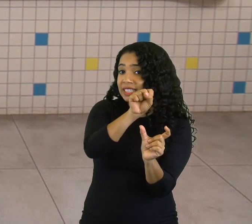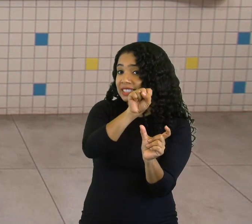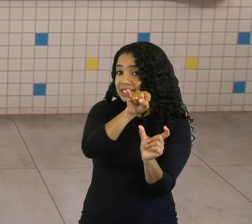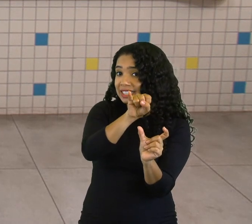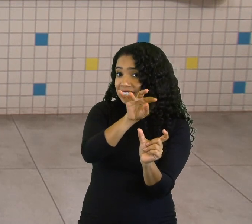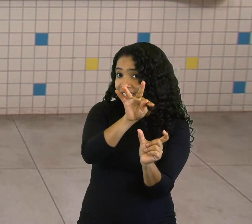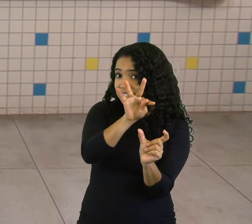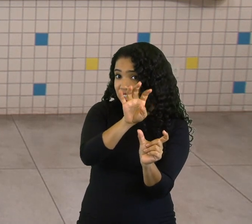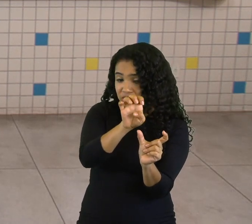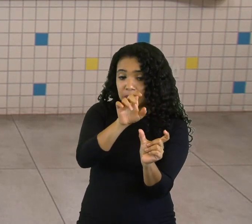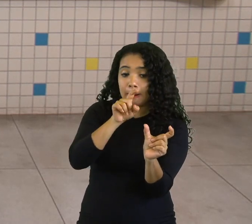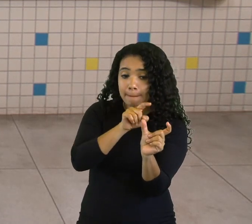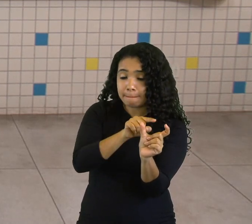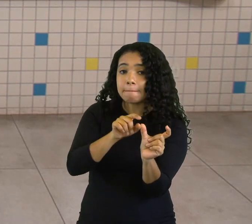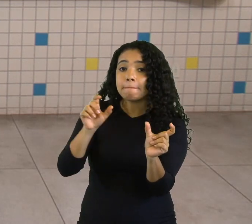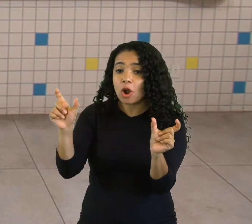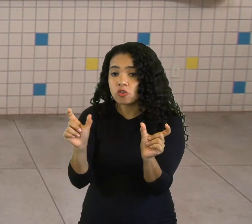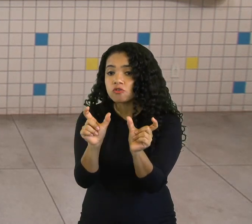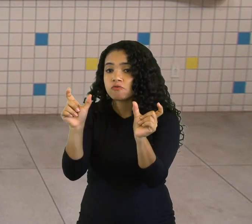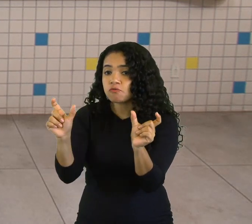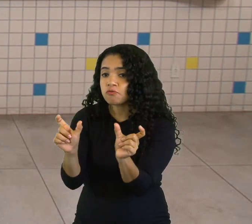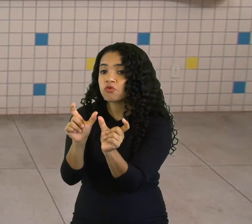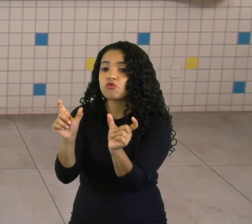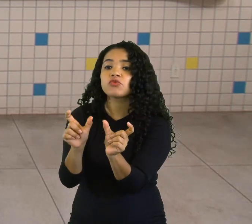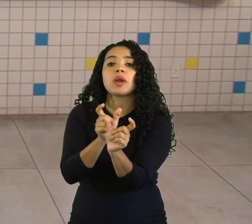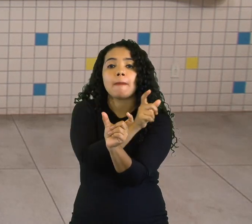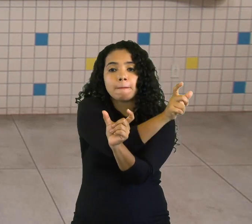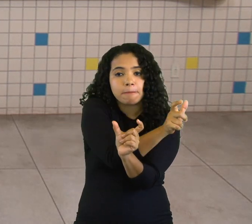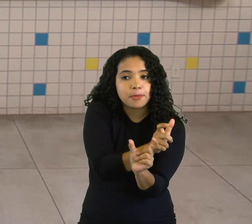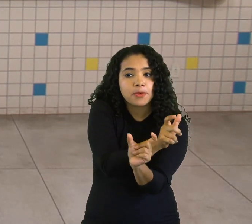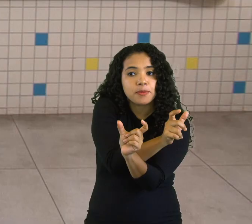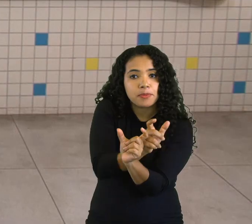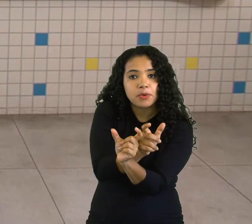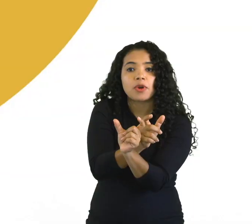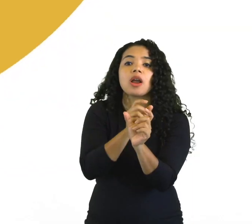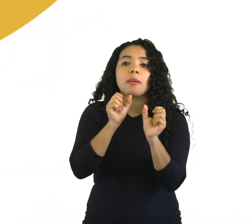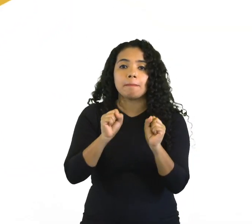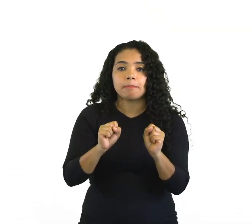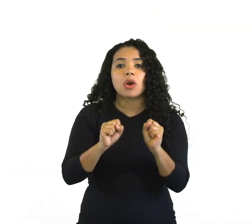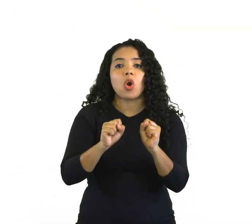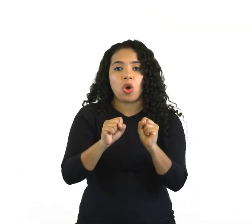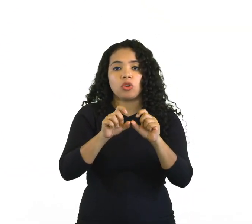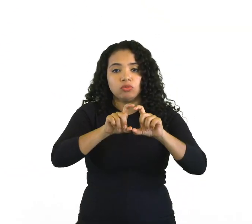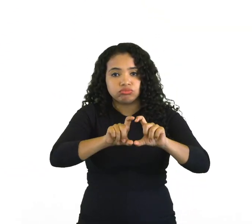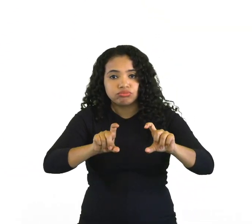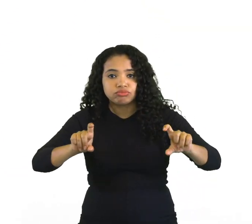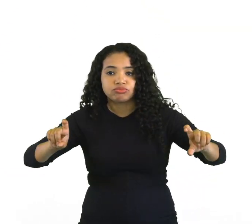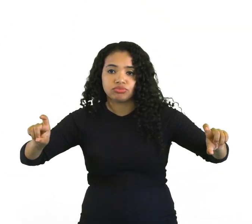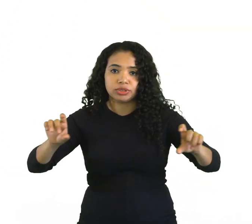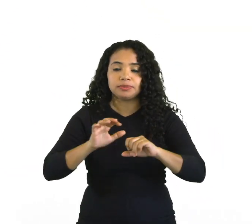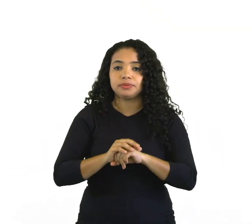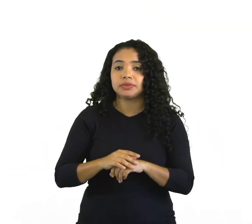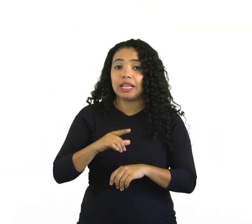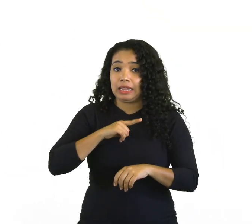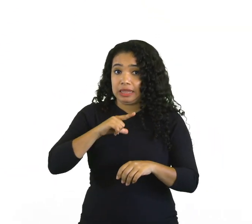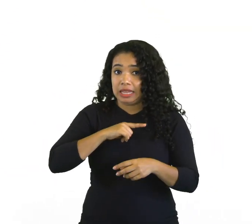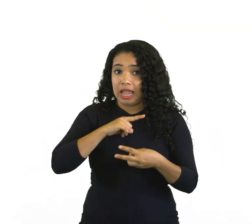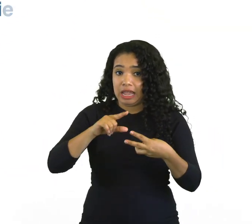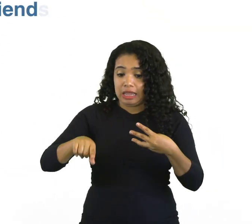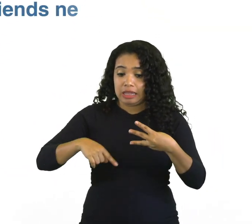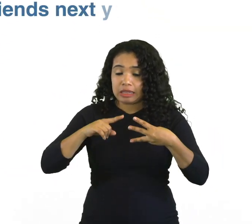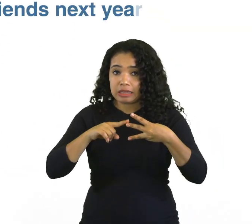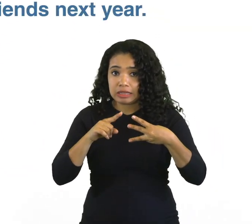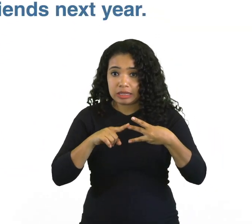utilizar, obviamente, em todas as pessoas do discurso. Aí nós temos a forma negativa, portanto. A